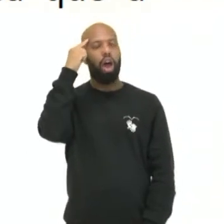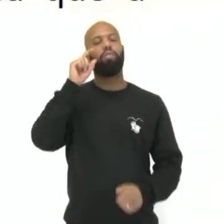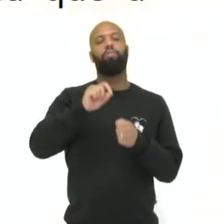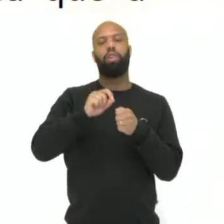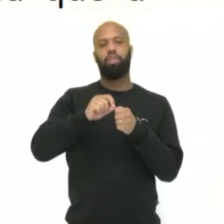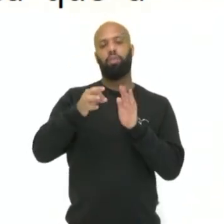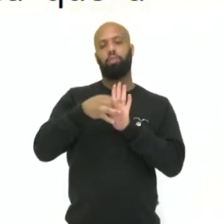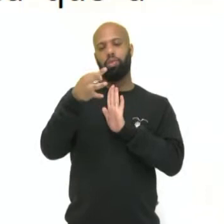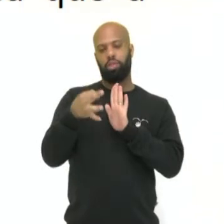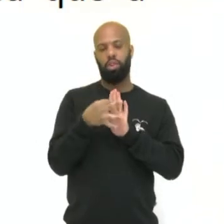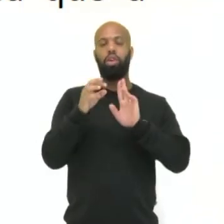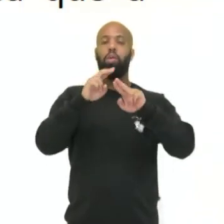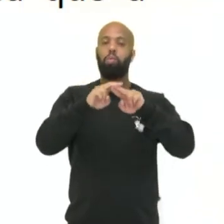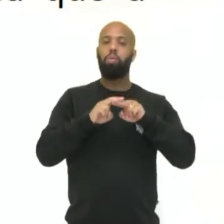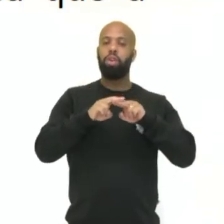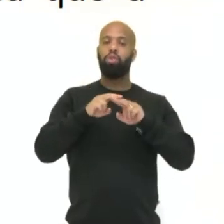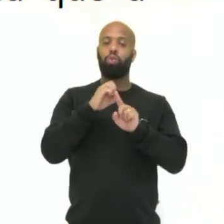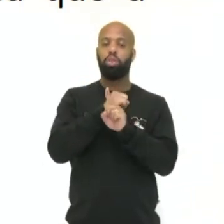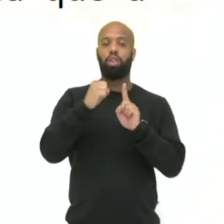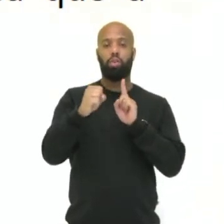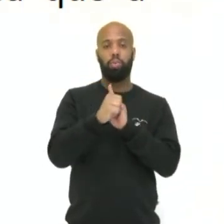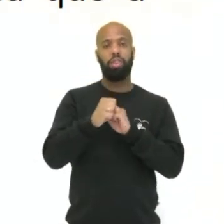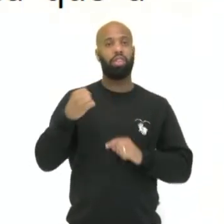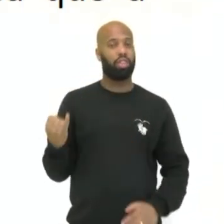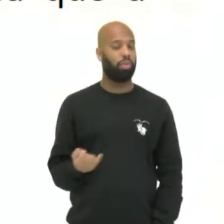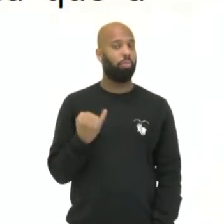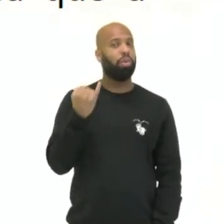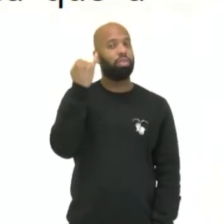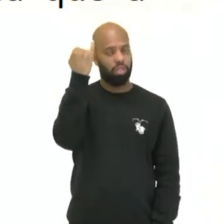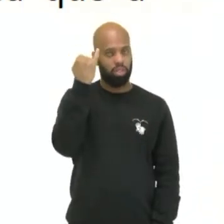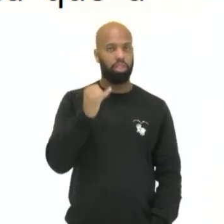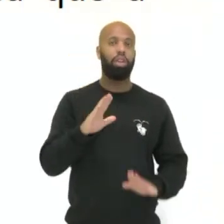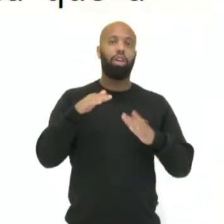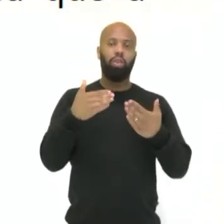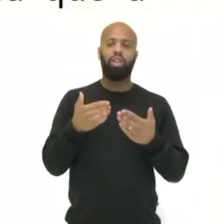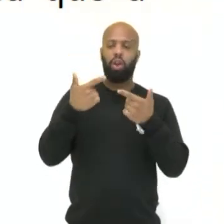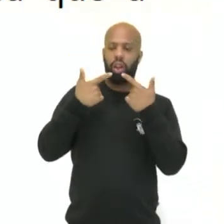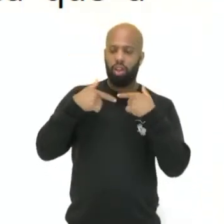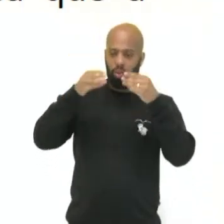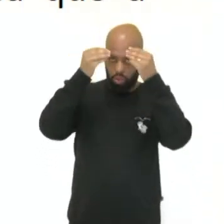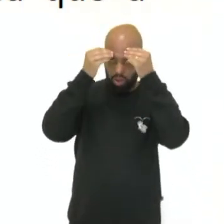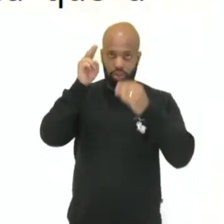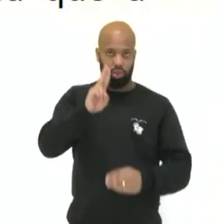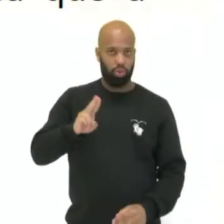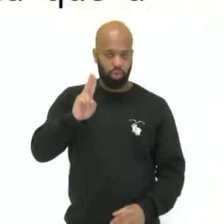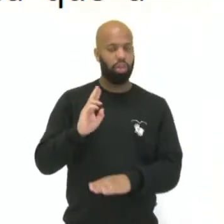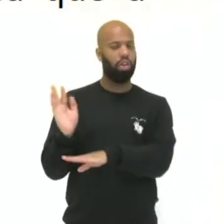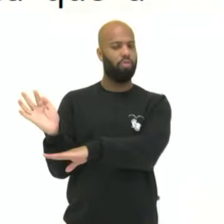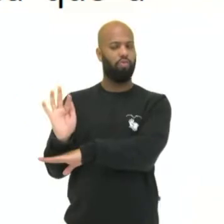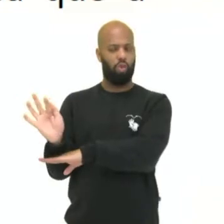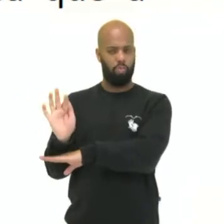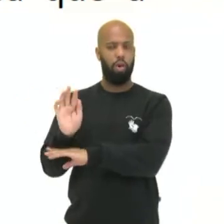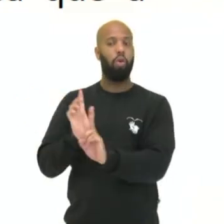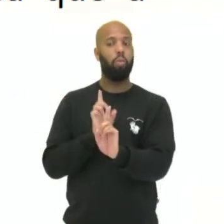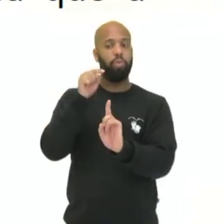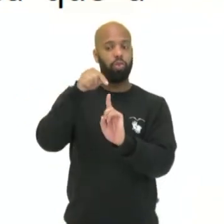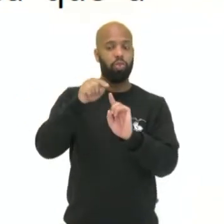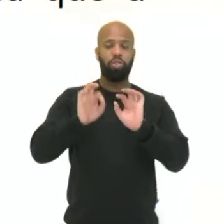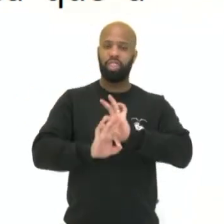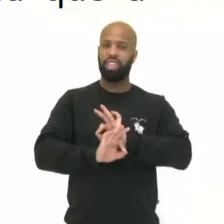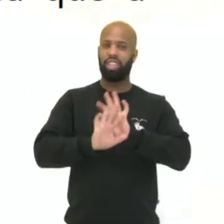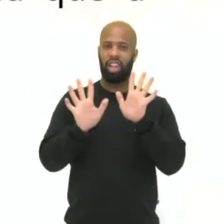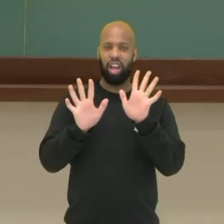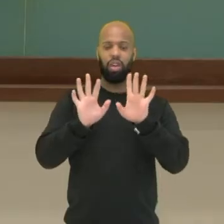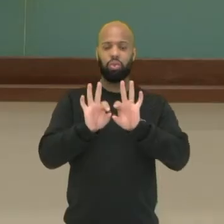muito importante de formadora de opinião. A linguagem utilizada é formal e objetiva, mas mais dinâmica que a